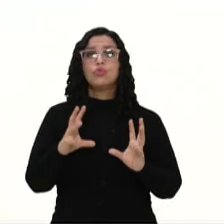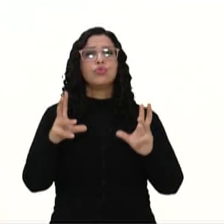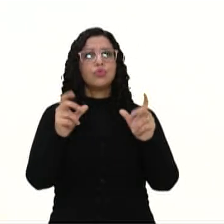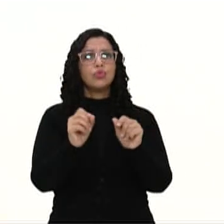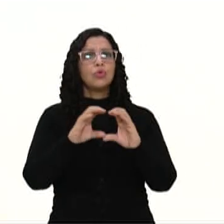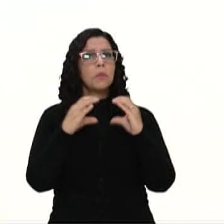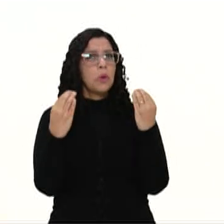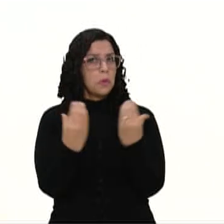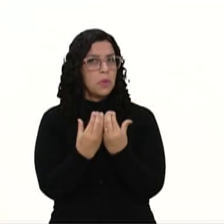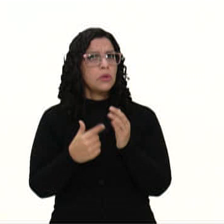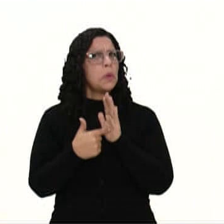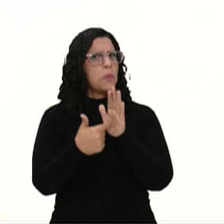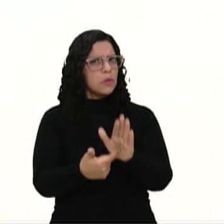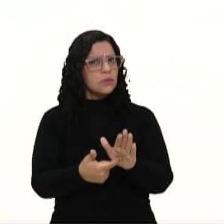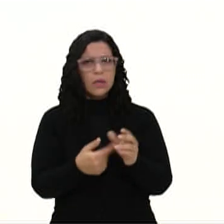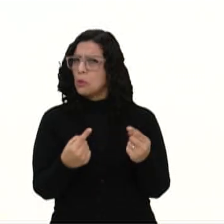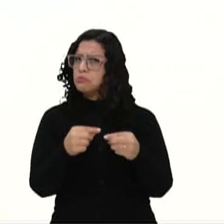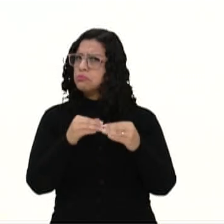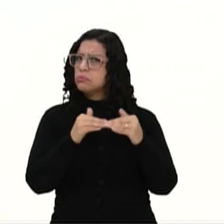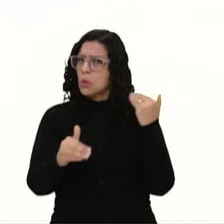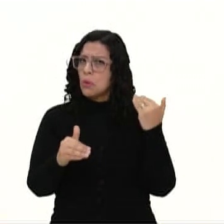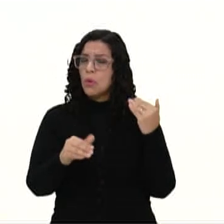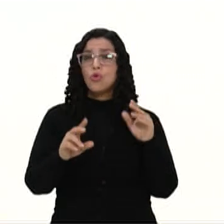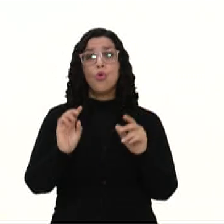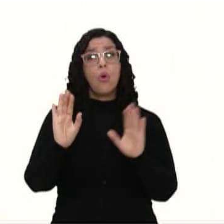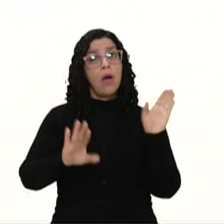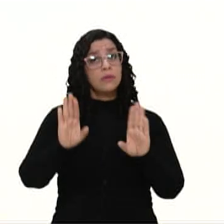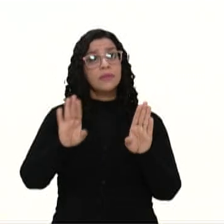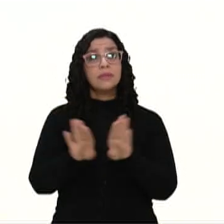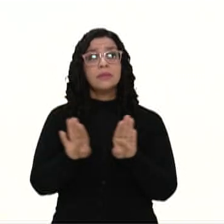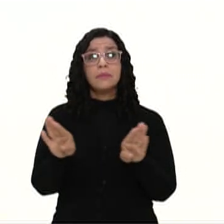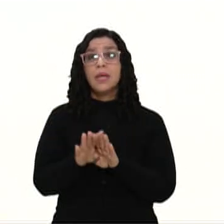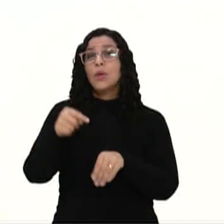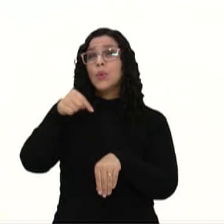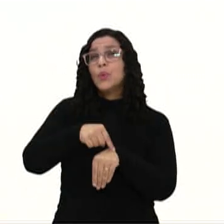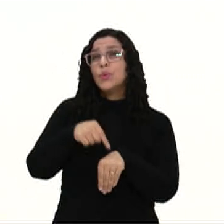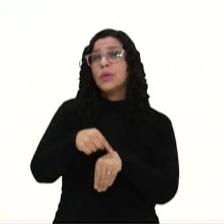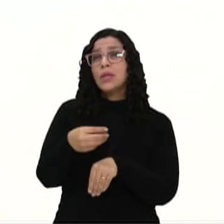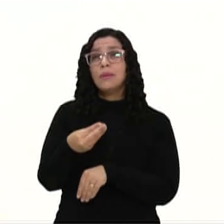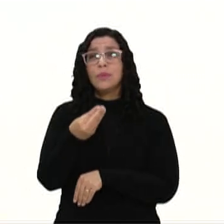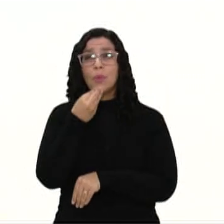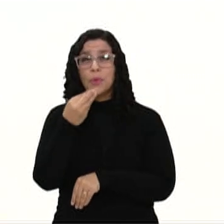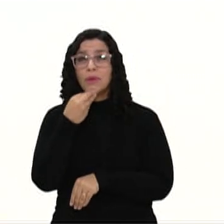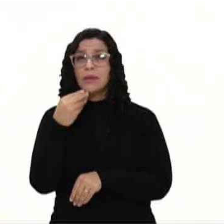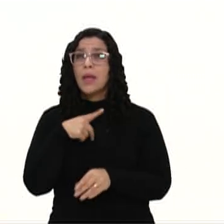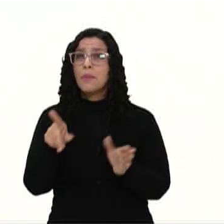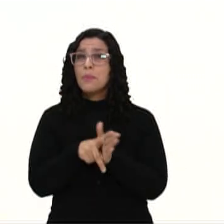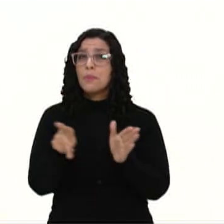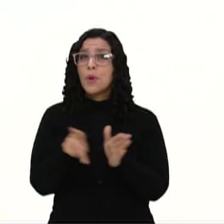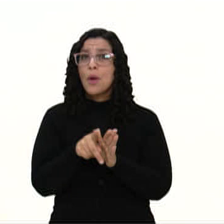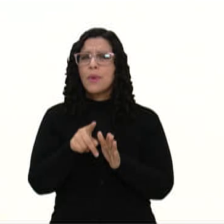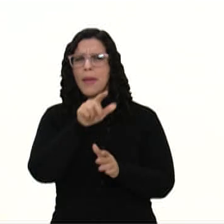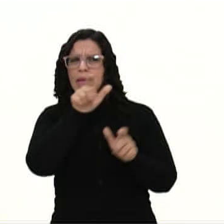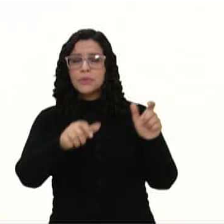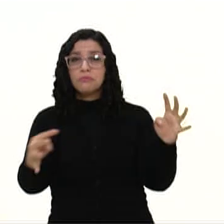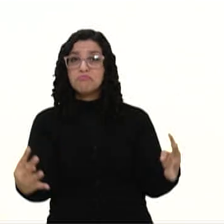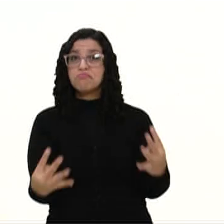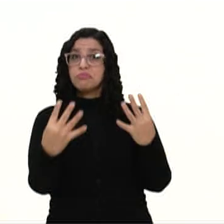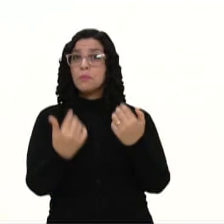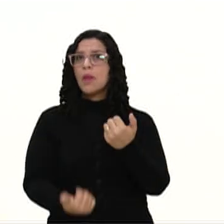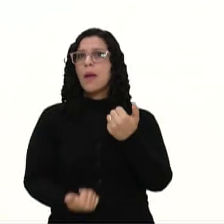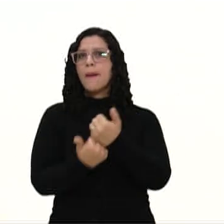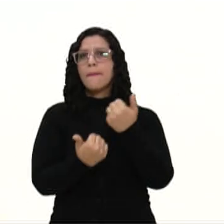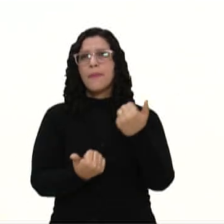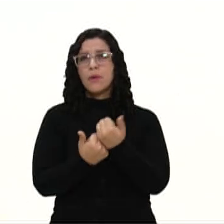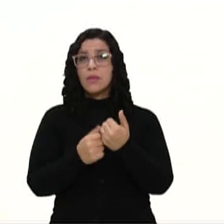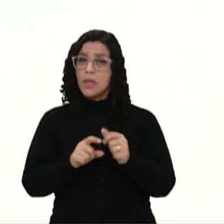toda uma comunidade, ou até mesmo um momento oportuno para uma sensibilização de um público a apoiar um ponto